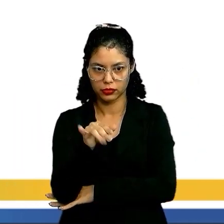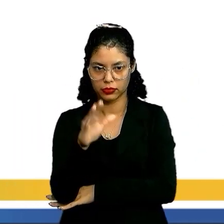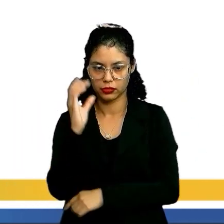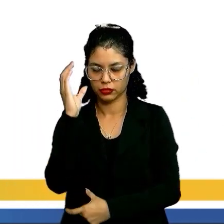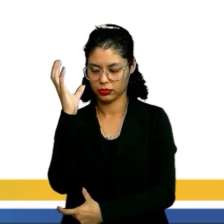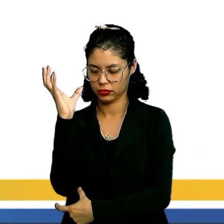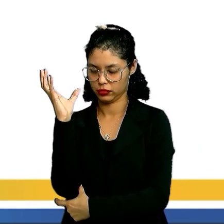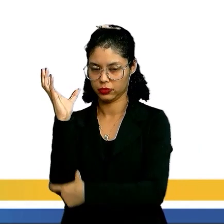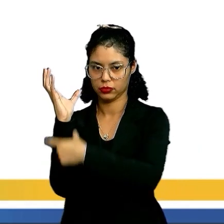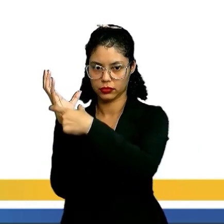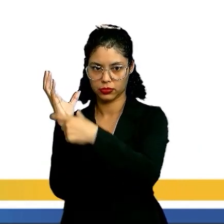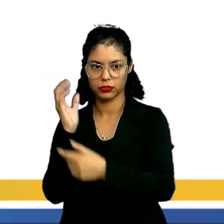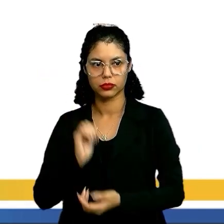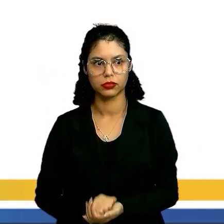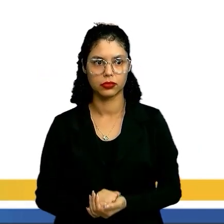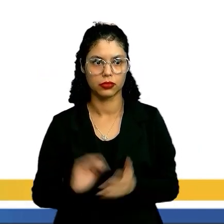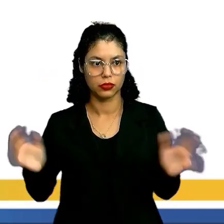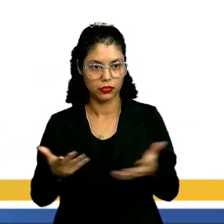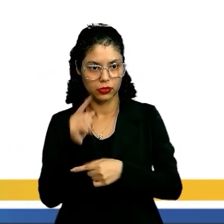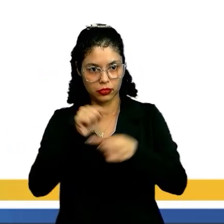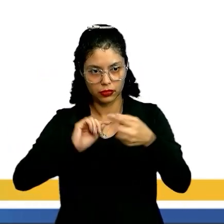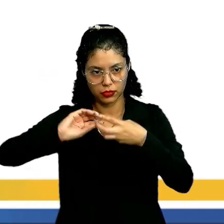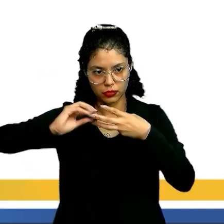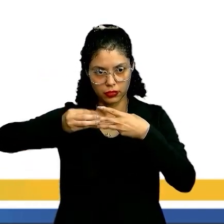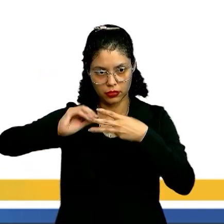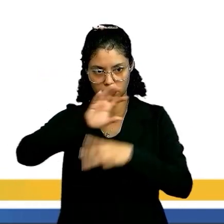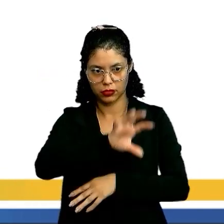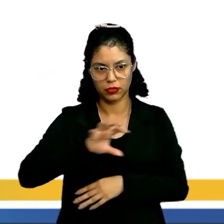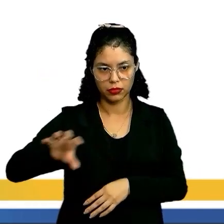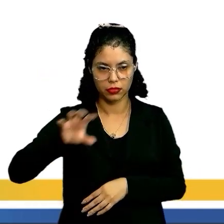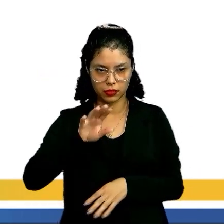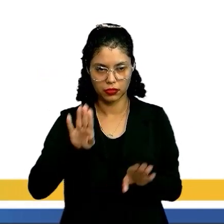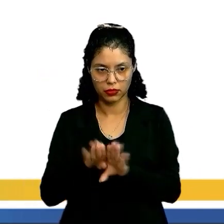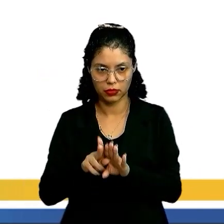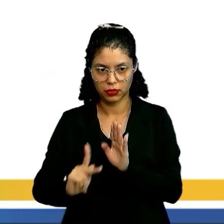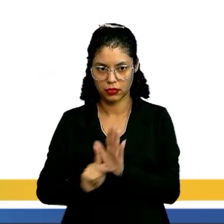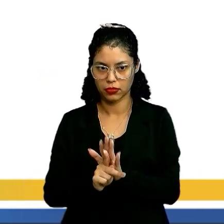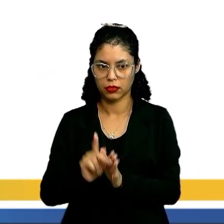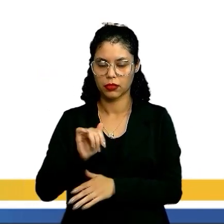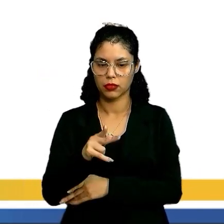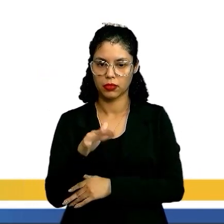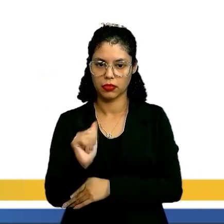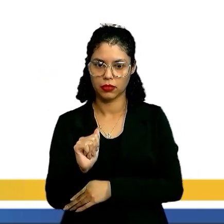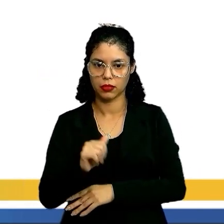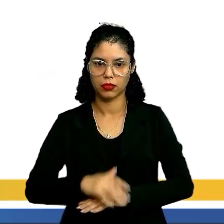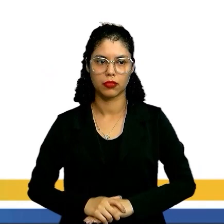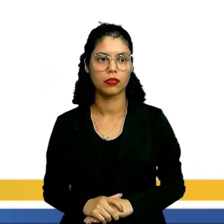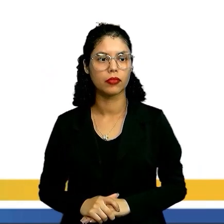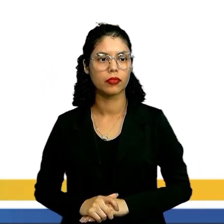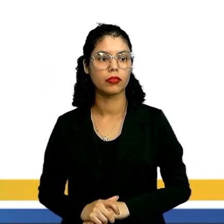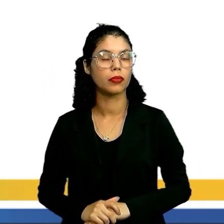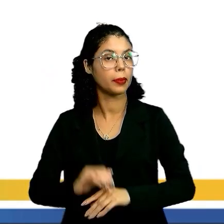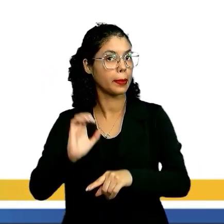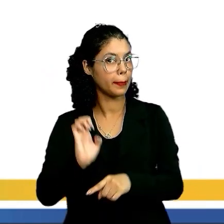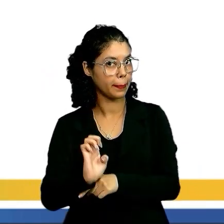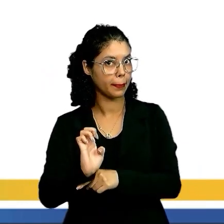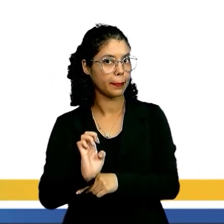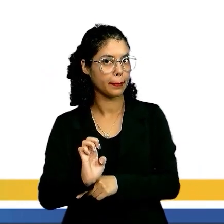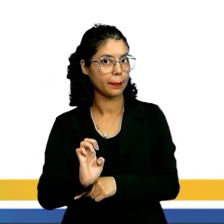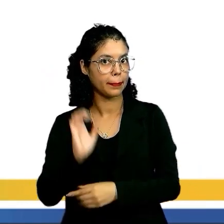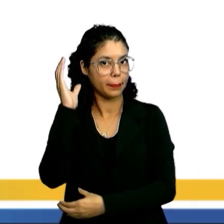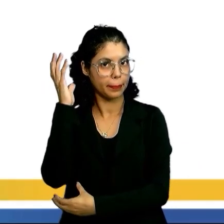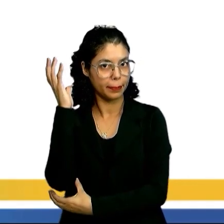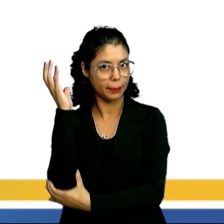quantidade de giberelinas no caule e estimula as divisões celulares na região das gemas apicais. Alternativa E.